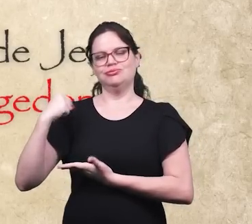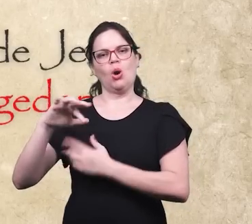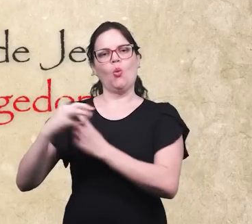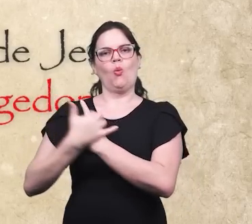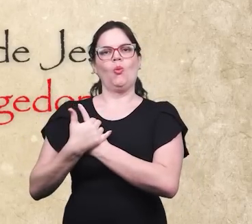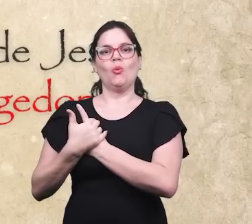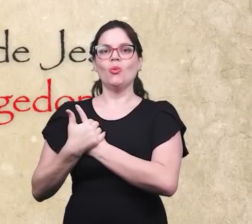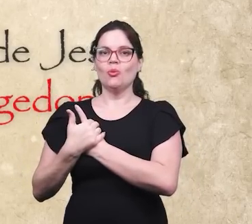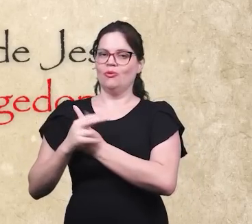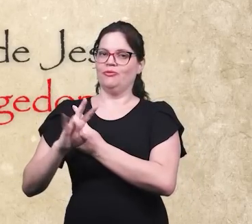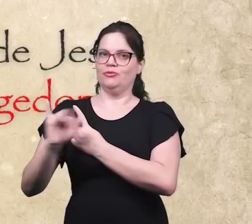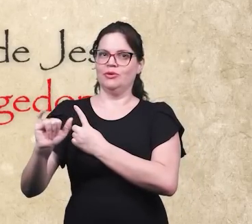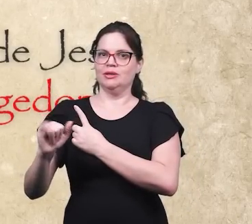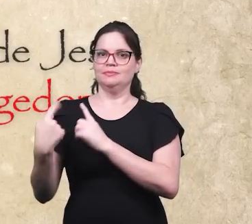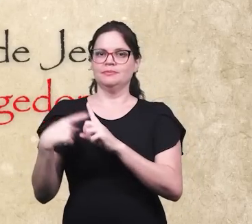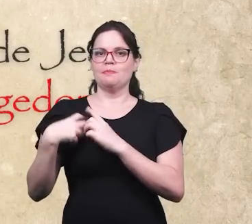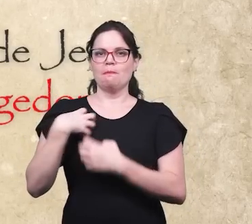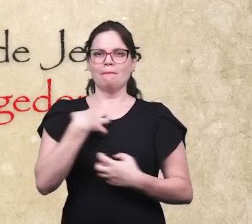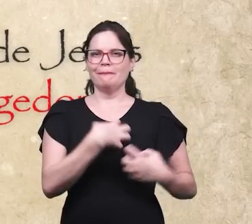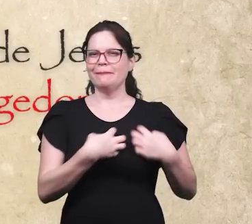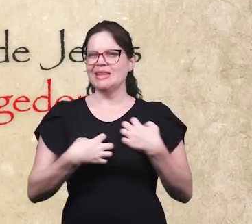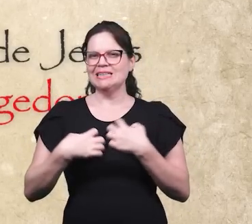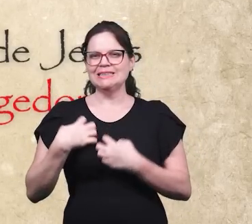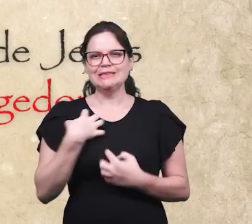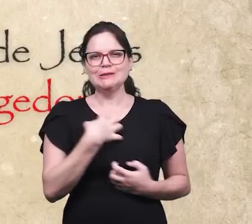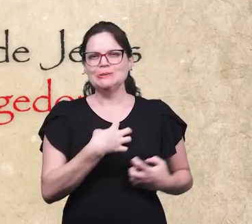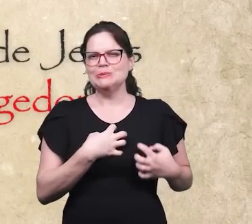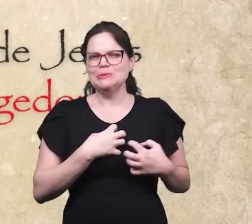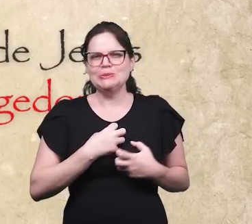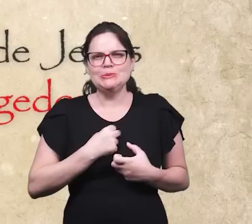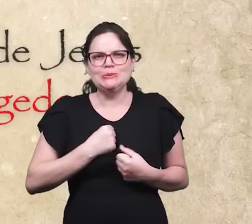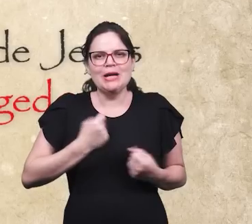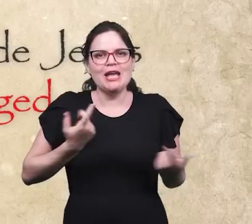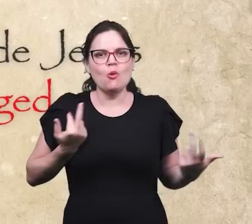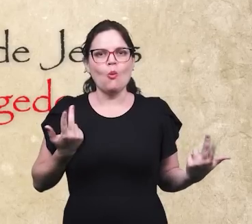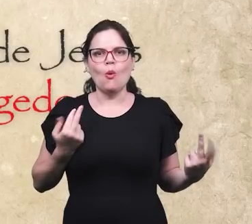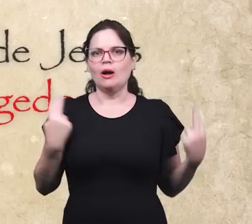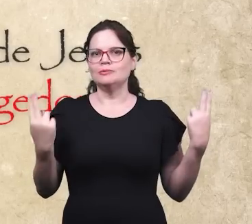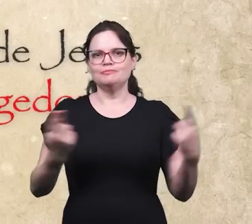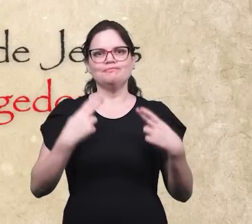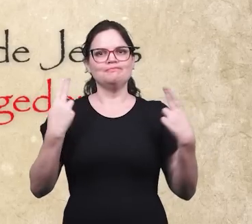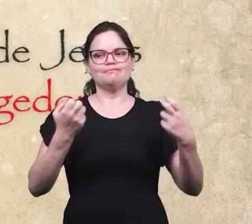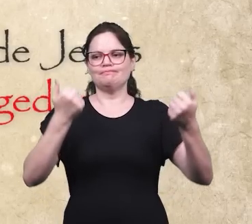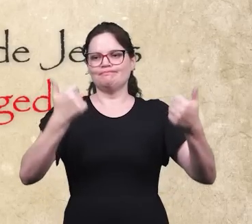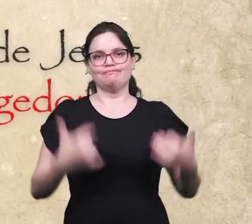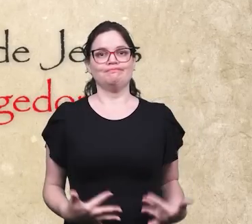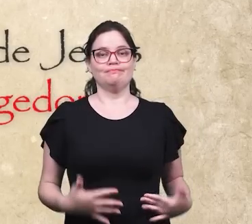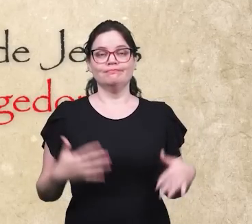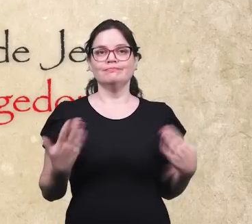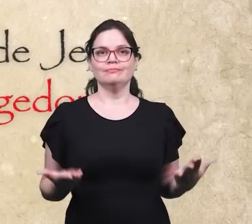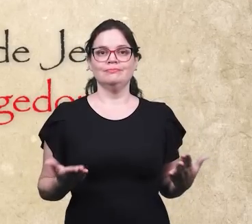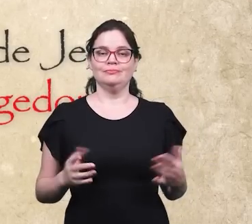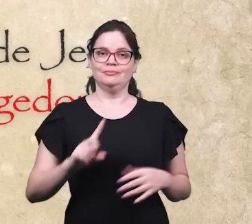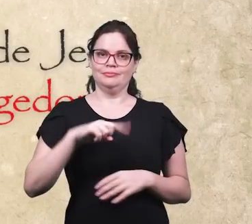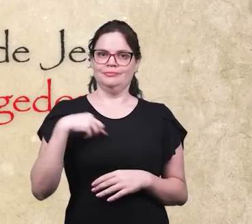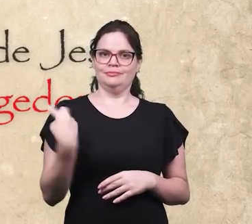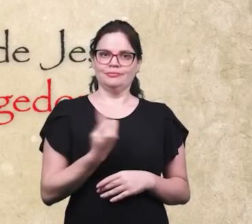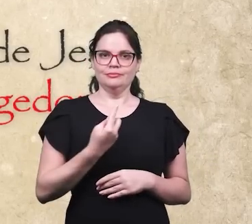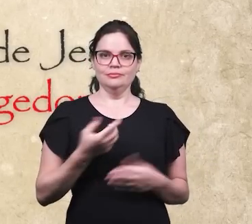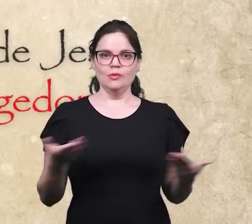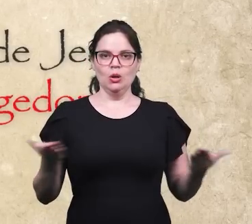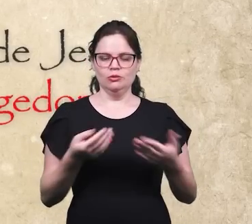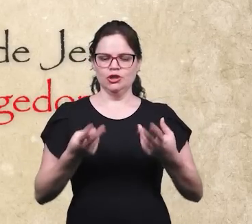grande tentação, uma aflição qual nunca houve. Então, nós temos aqui